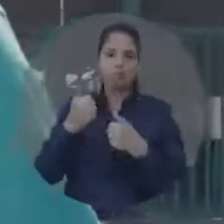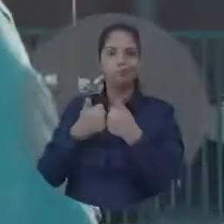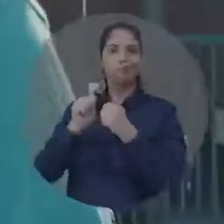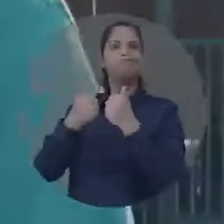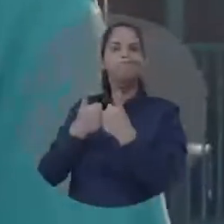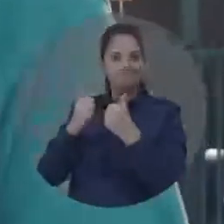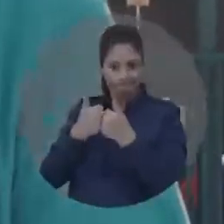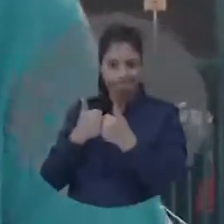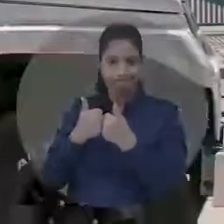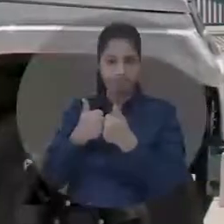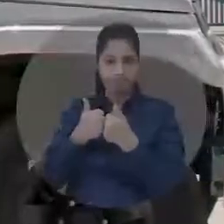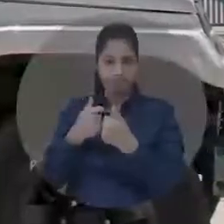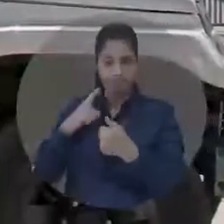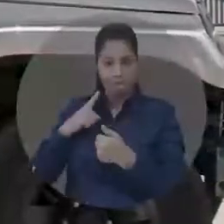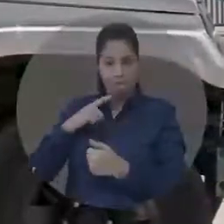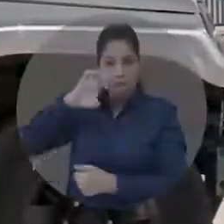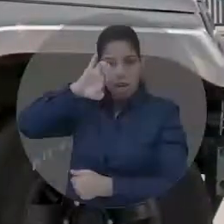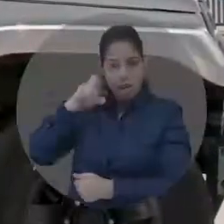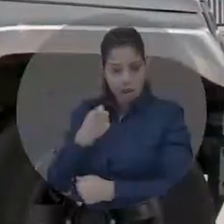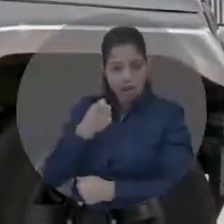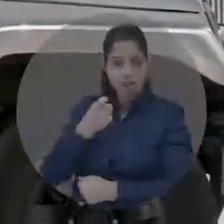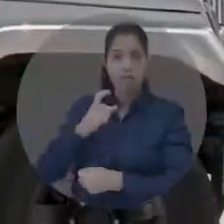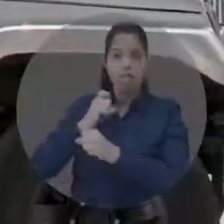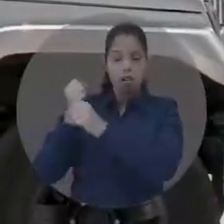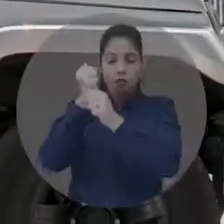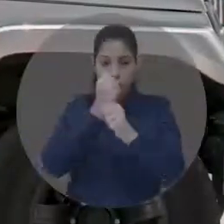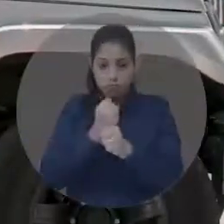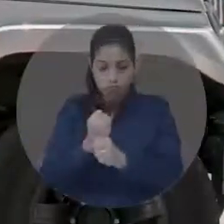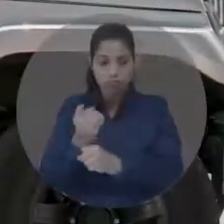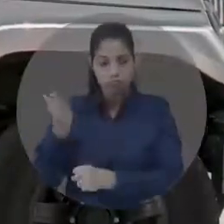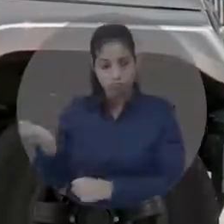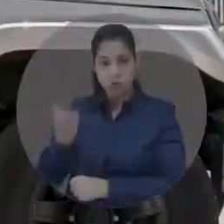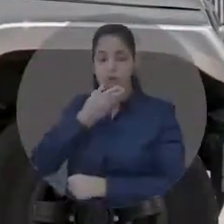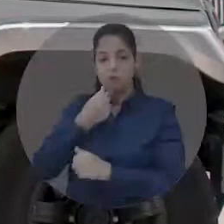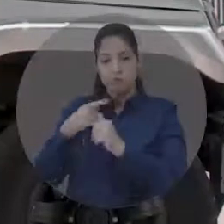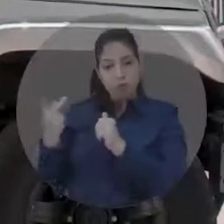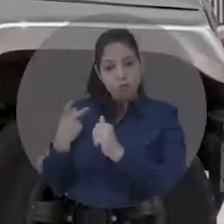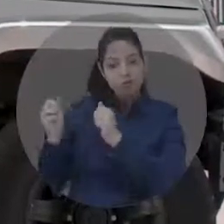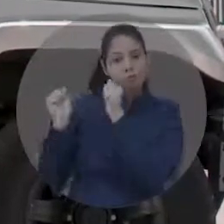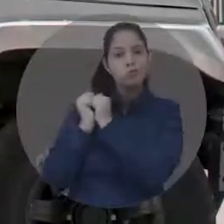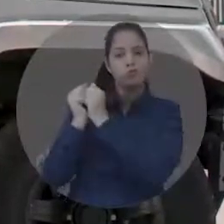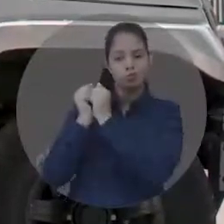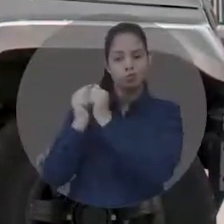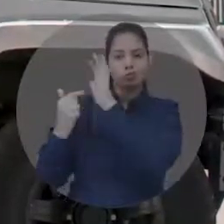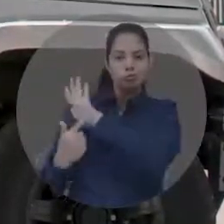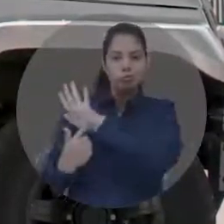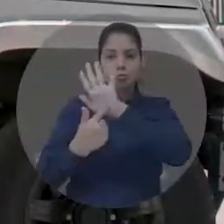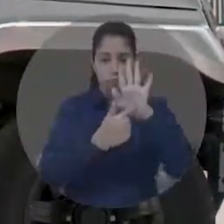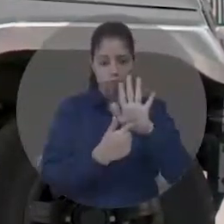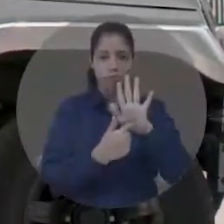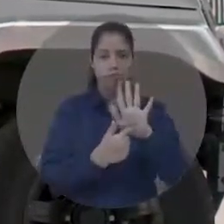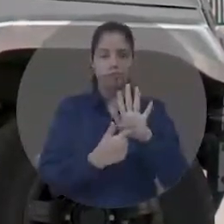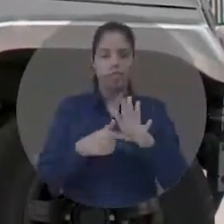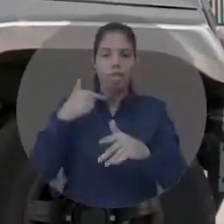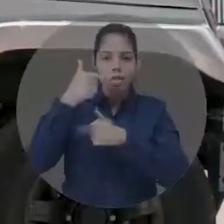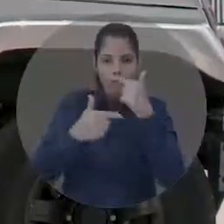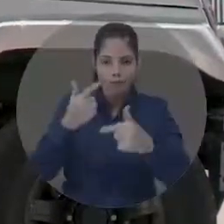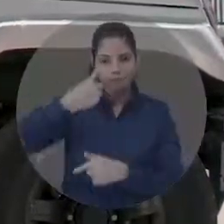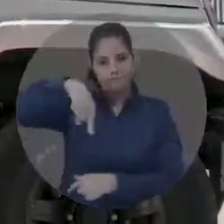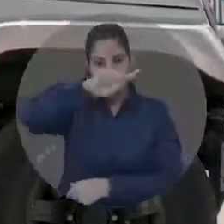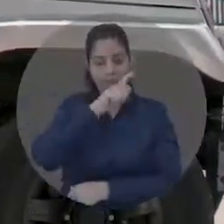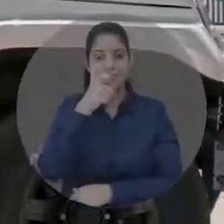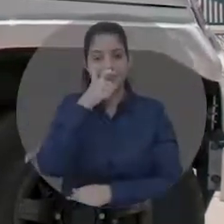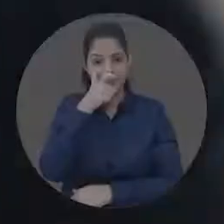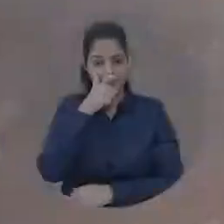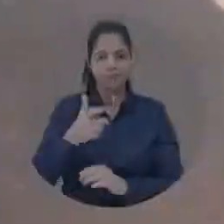de quem usa o transporte público. Estou aqui com o nosso ex-secretário de obras, Vander Lúcio Rodrigues, e juntos vamos mostrar um pouco